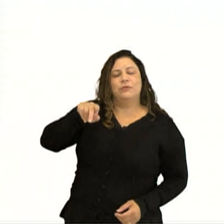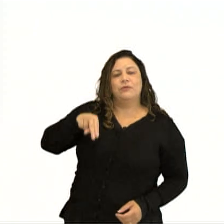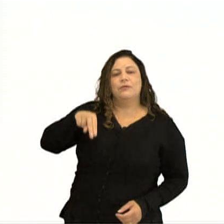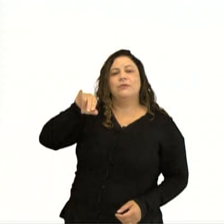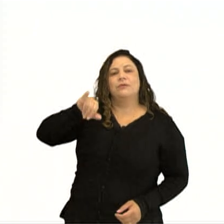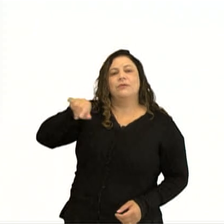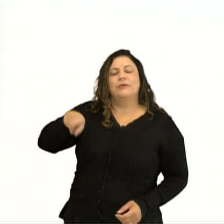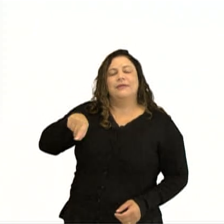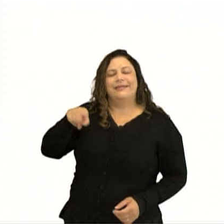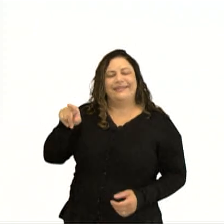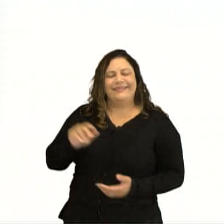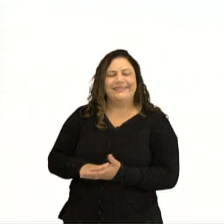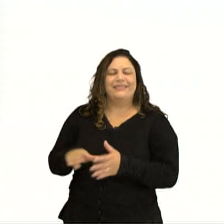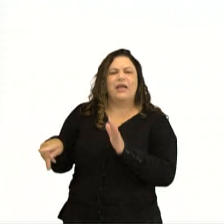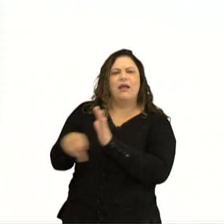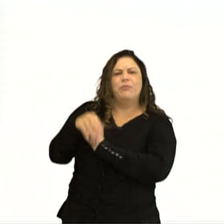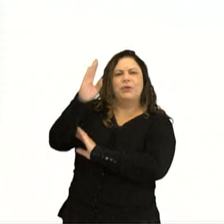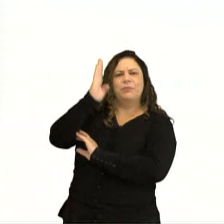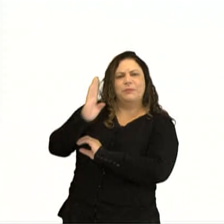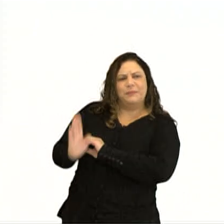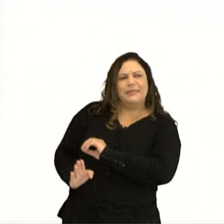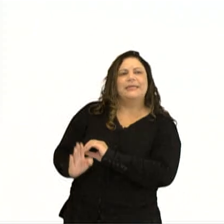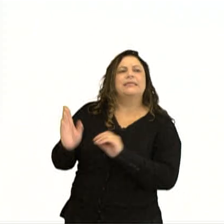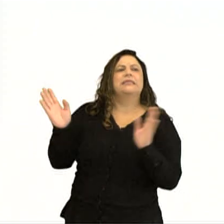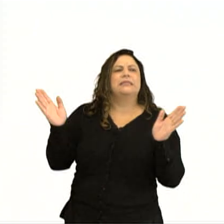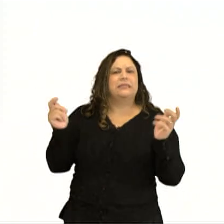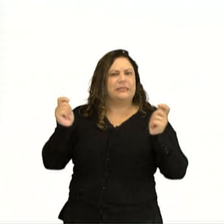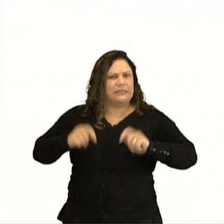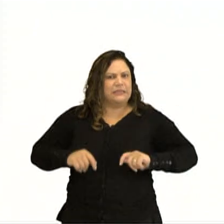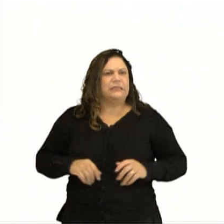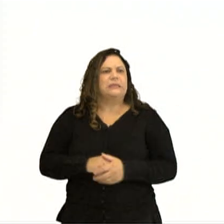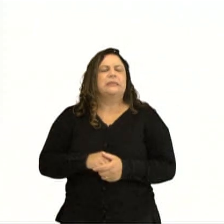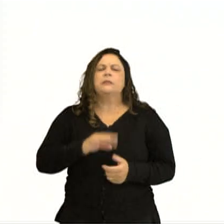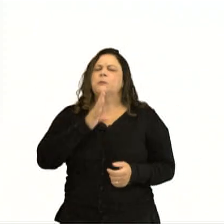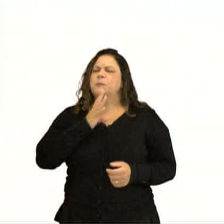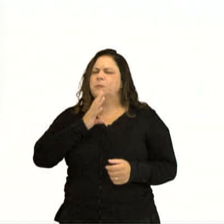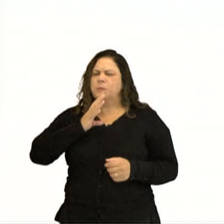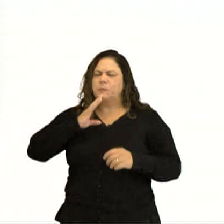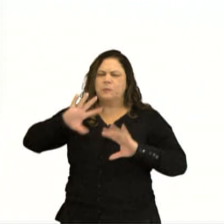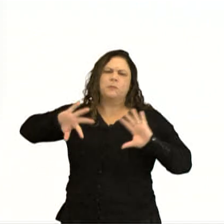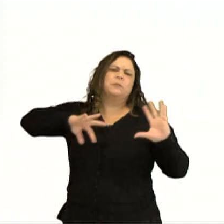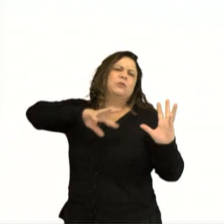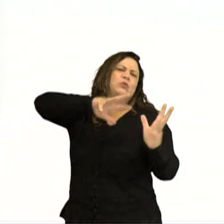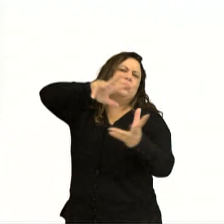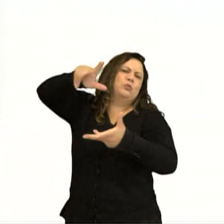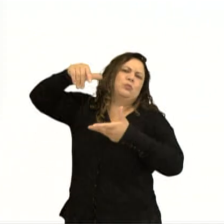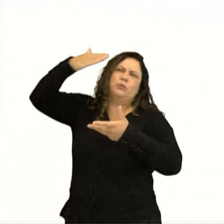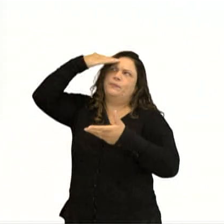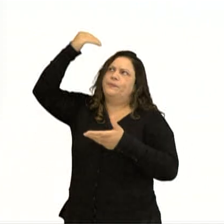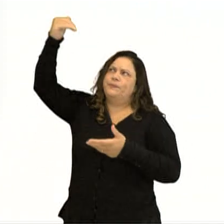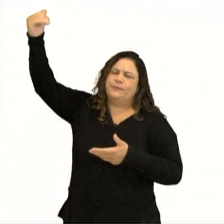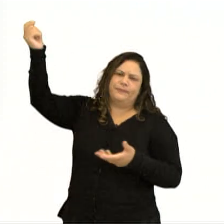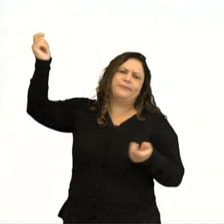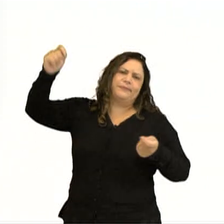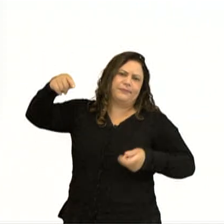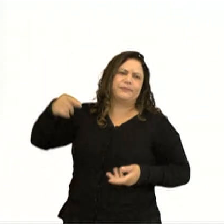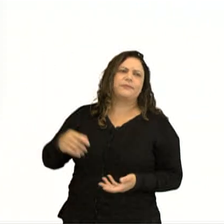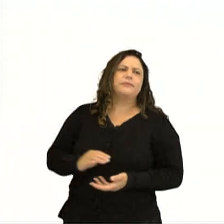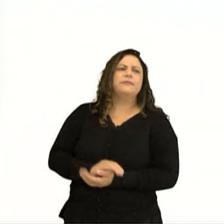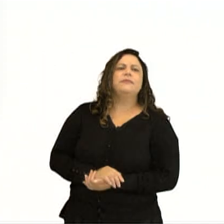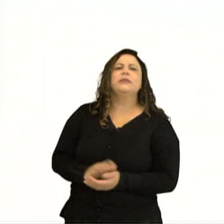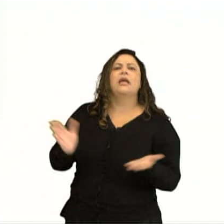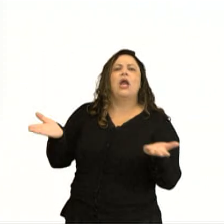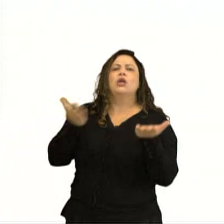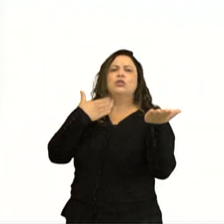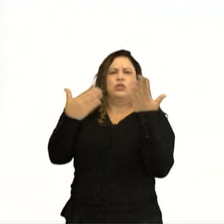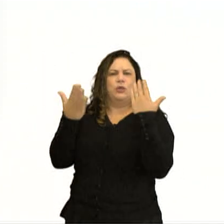artista brasileiro, conhecido, muito conhecido mundialmente, e esse artista aqui, nós já